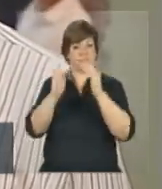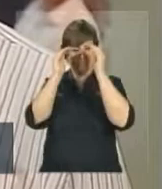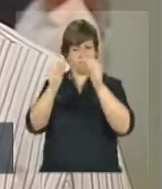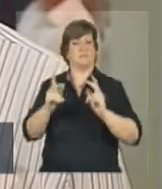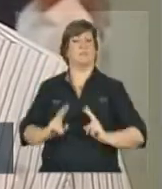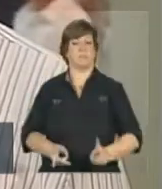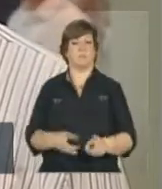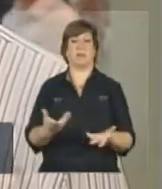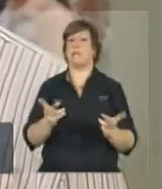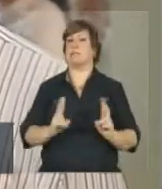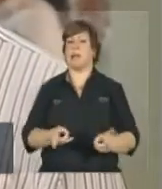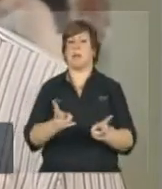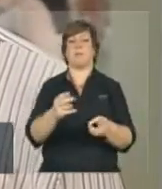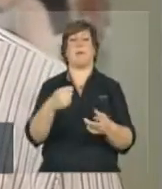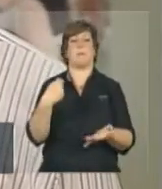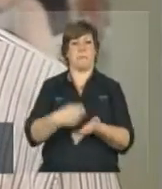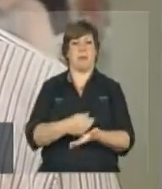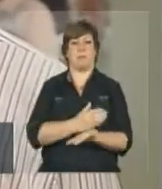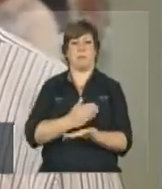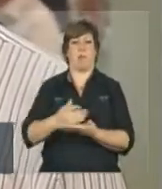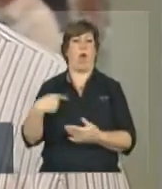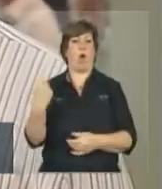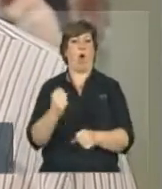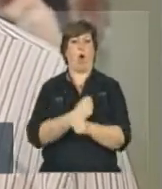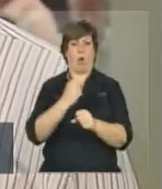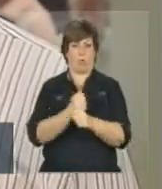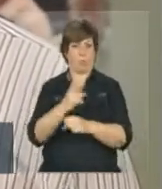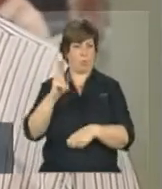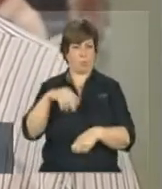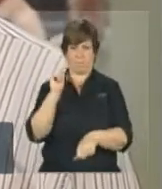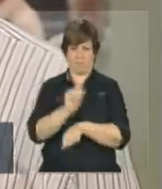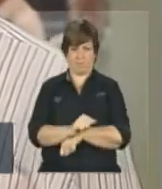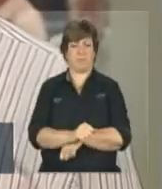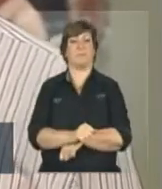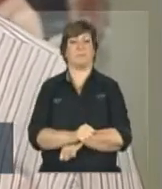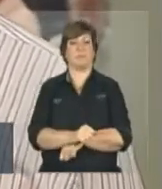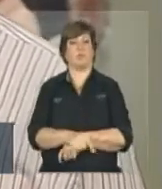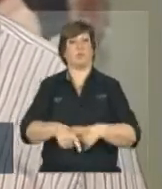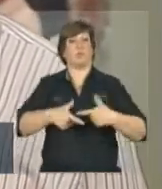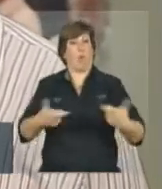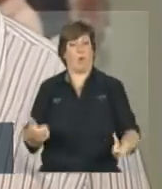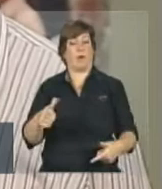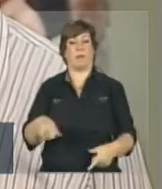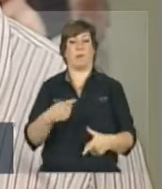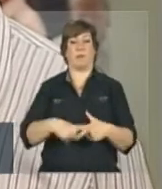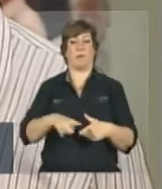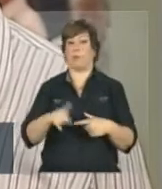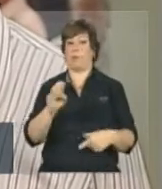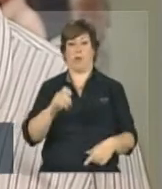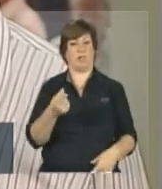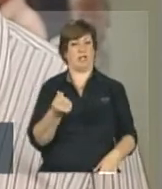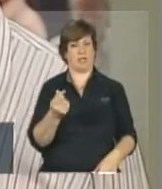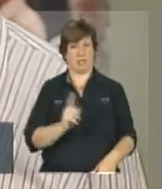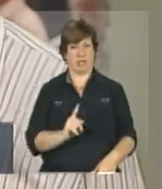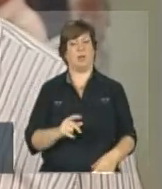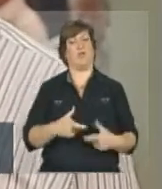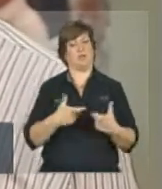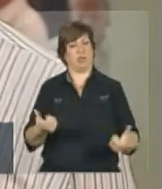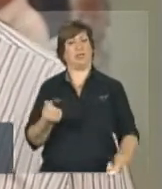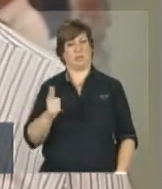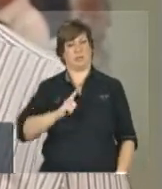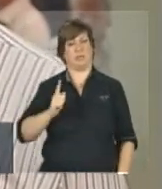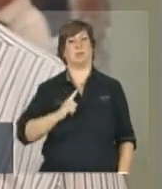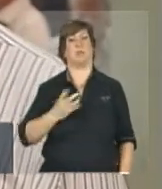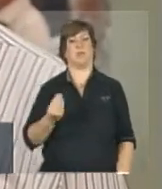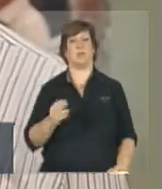será, né? Então, sempre em todas essas obras, felizmente, o problema não é recurso, né? Aí começam a aparecer